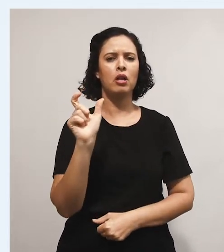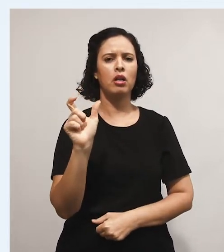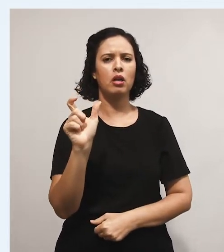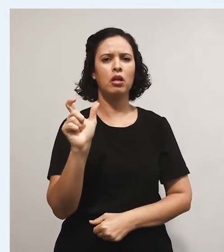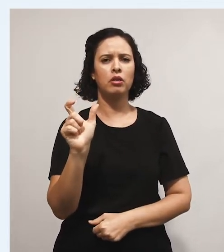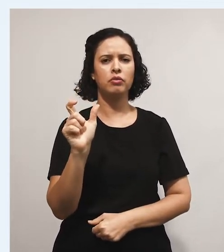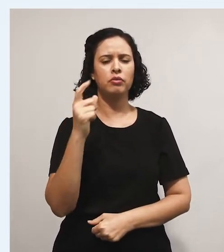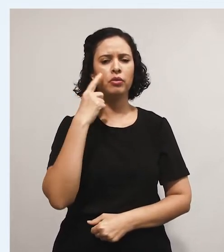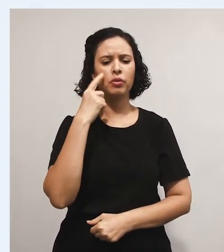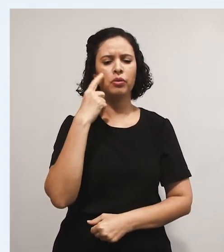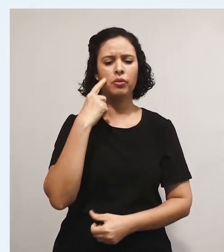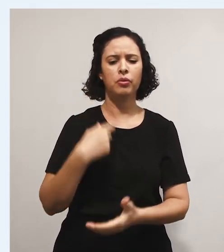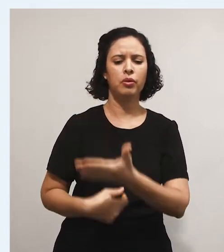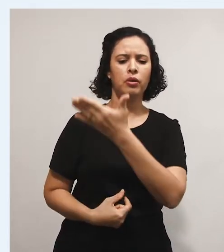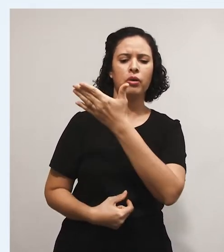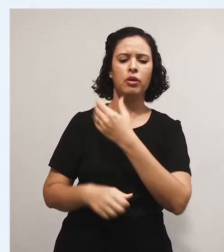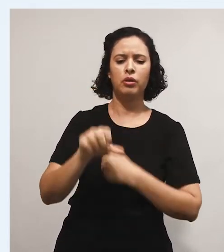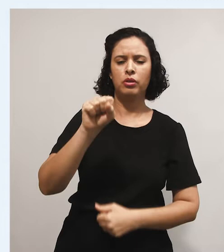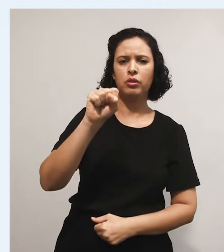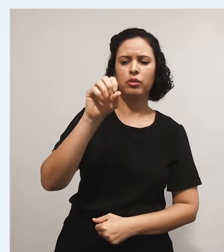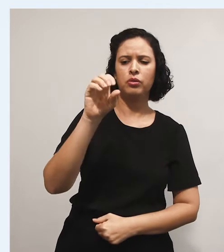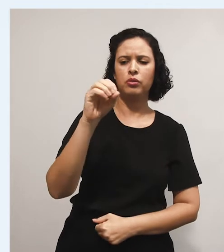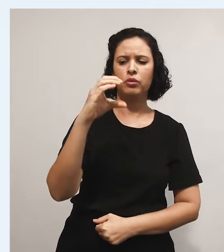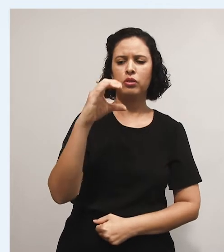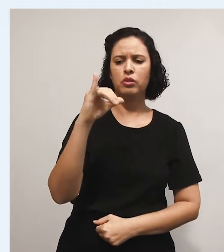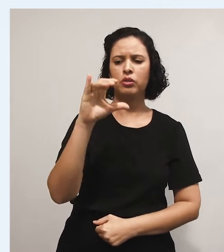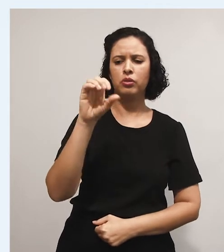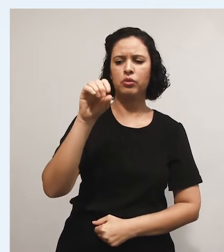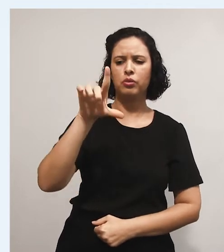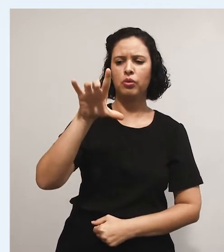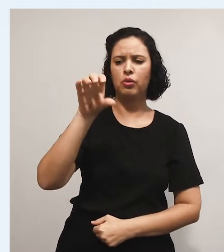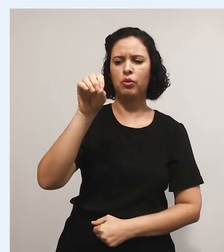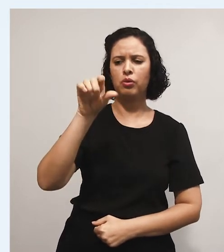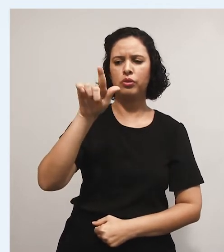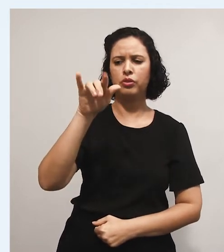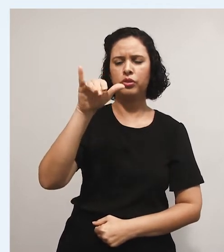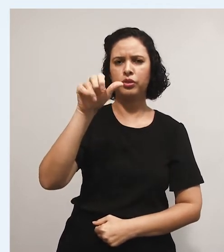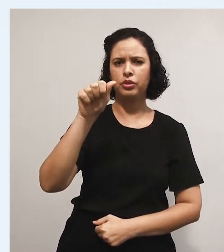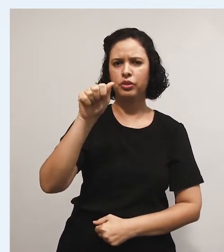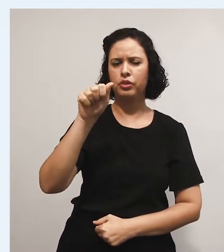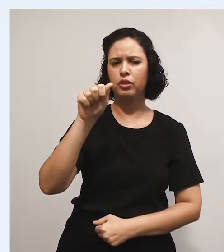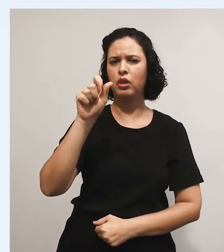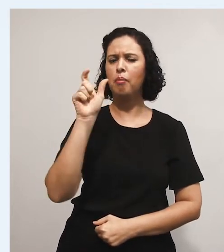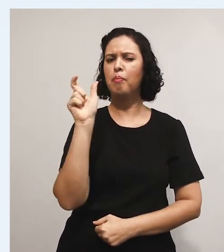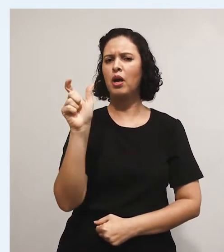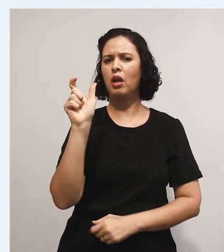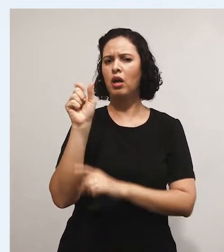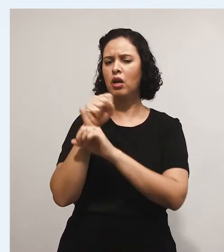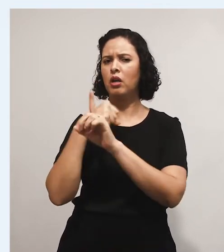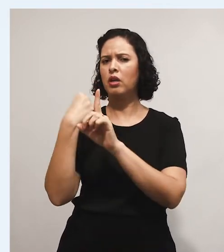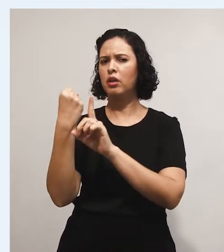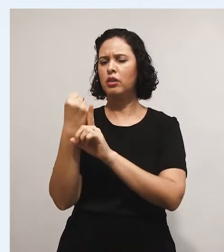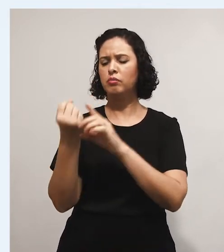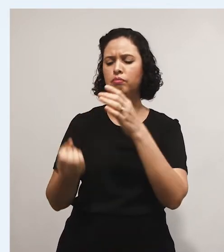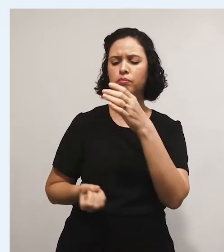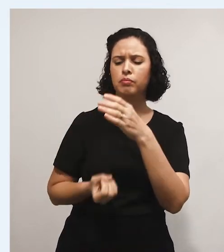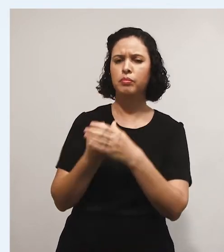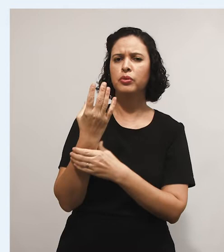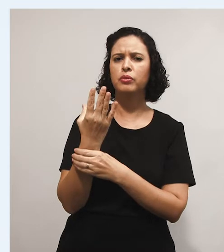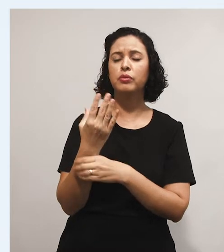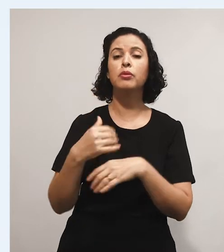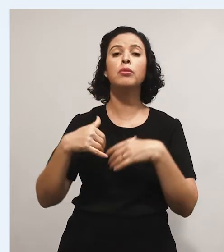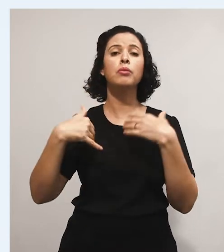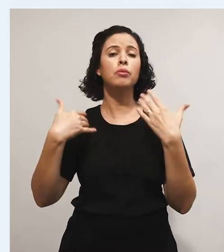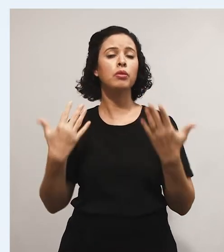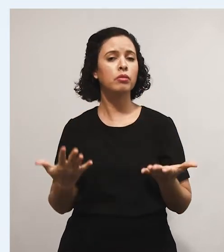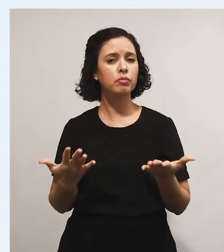sociologia, imagine você aqui, nós temos uma palavra que denomina uma ciência, e essa palavra nós